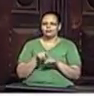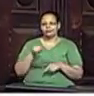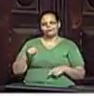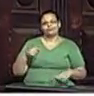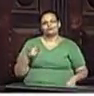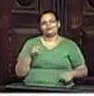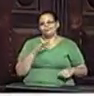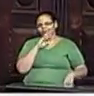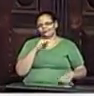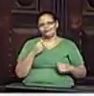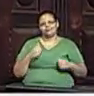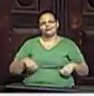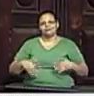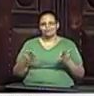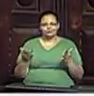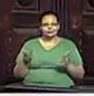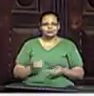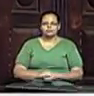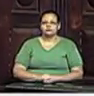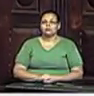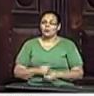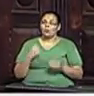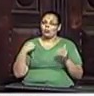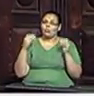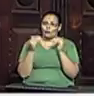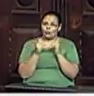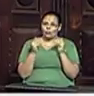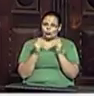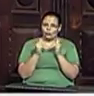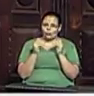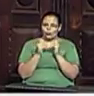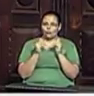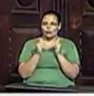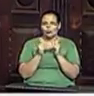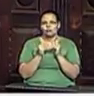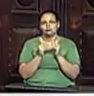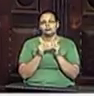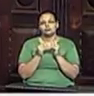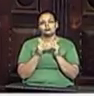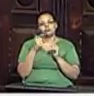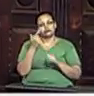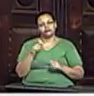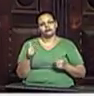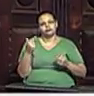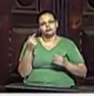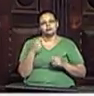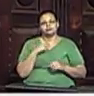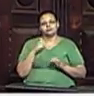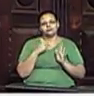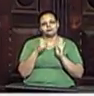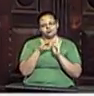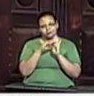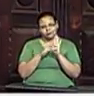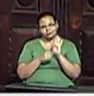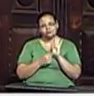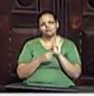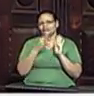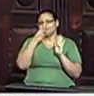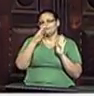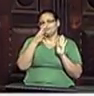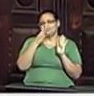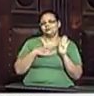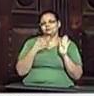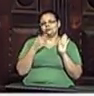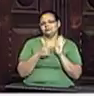prejudicados. Deputado Gilberto Palmares, eu concordo plenamente e acrescento aqui alguns dados que são